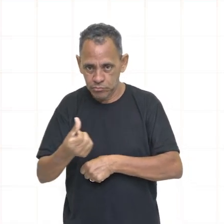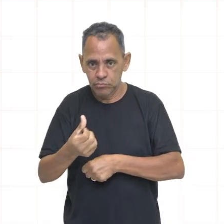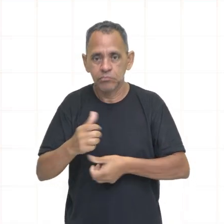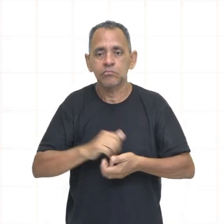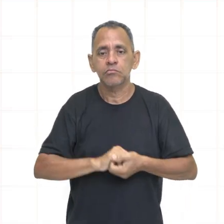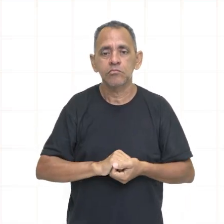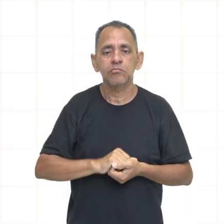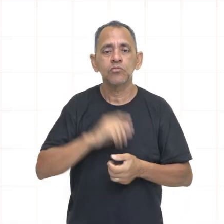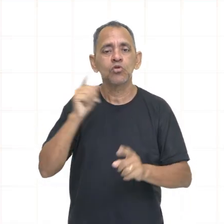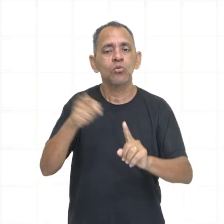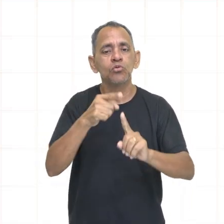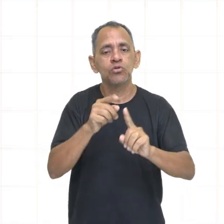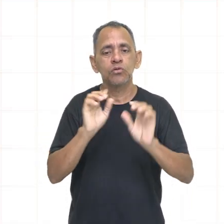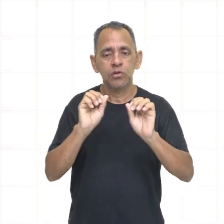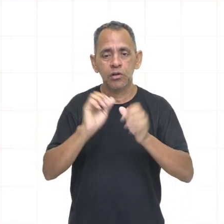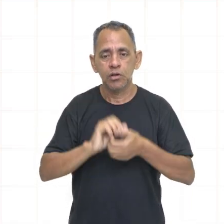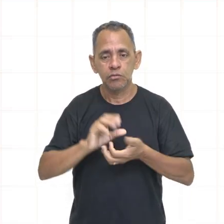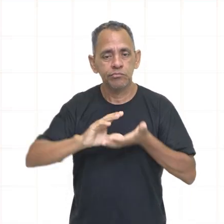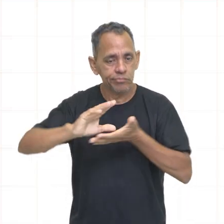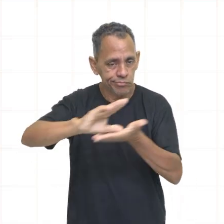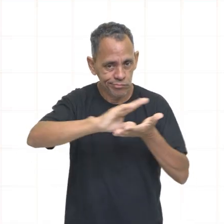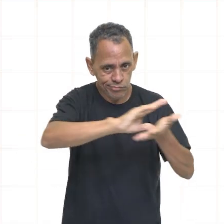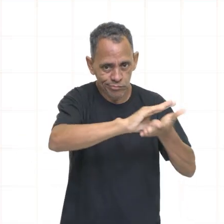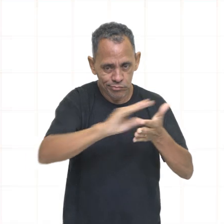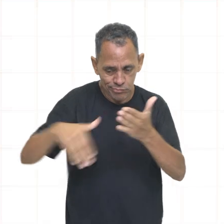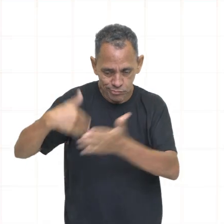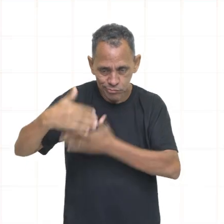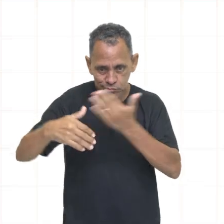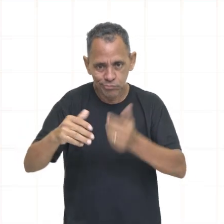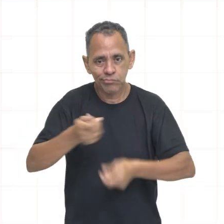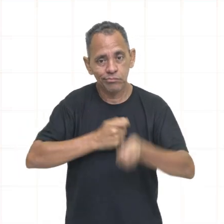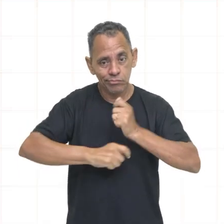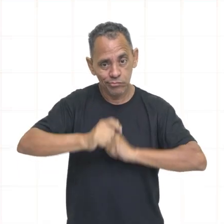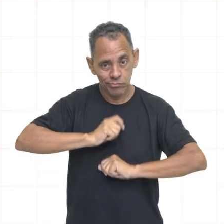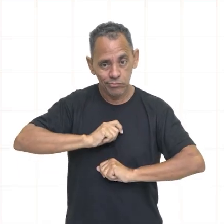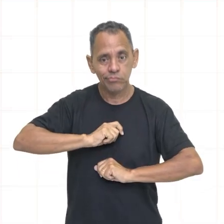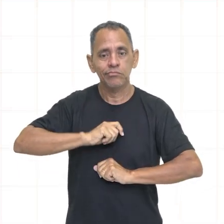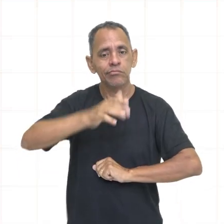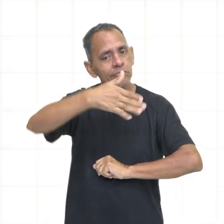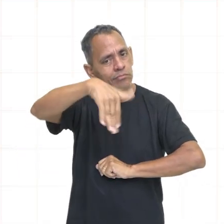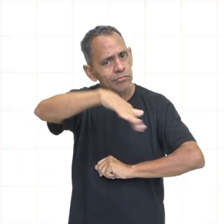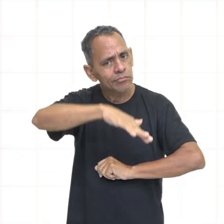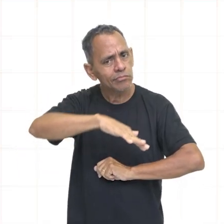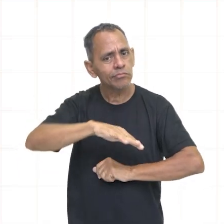1966, com o intuito de fomentar o desenvolvimento econômico da região e